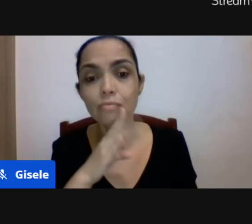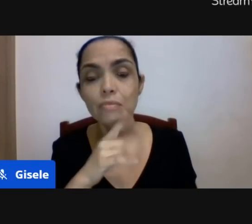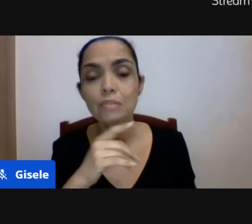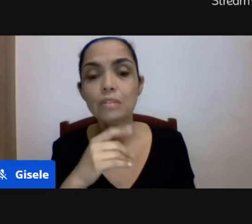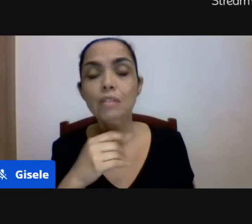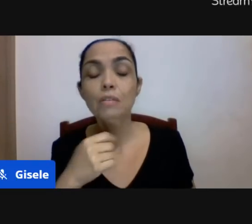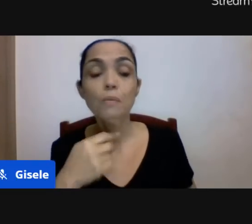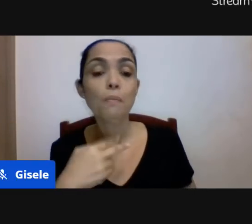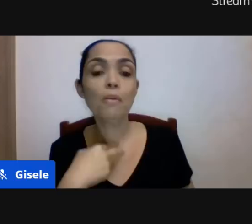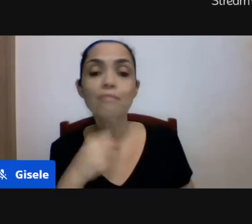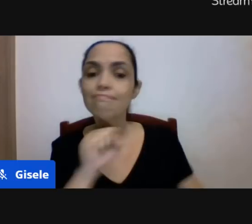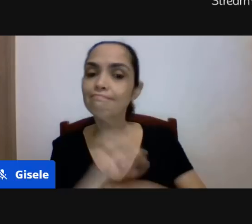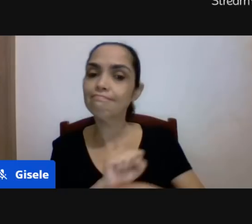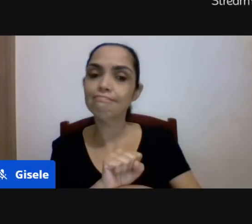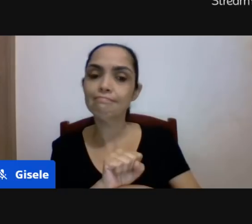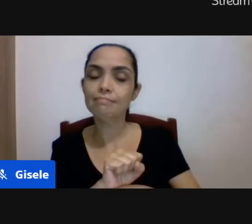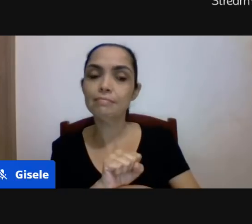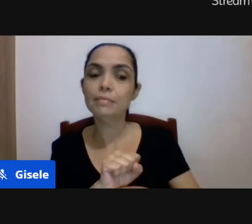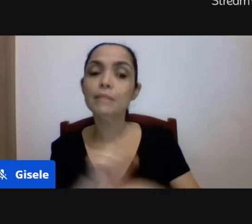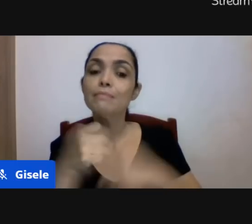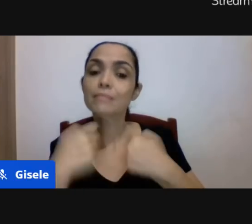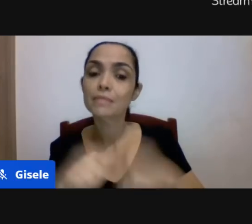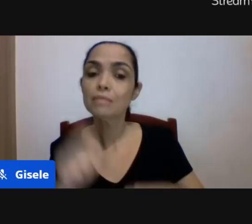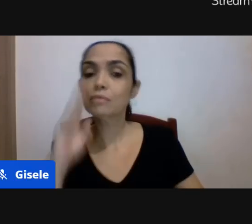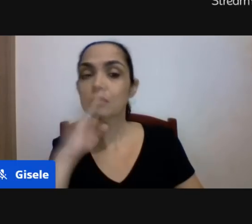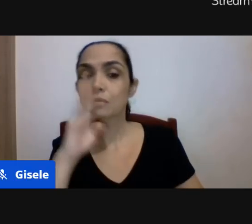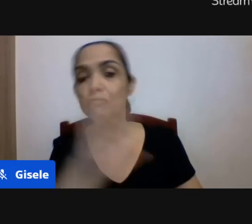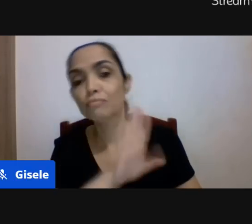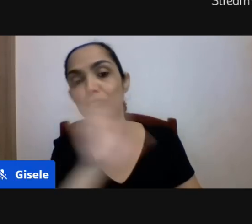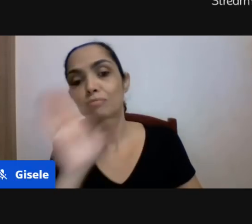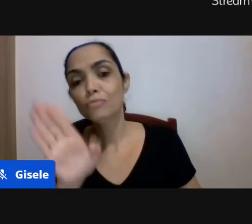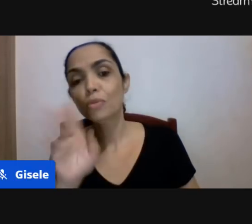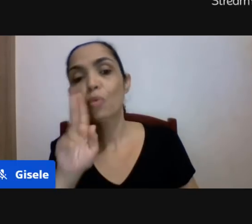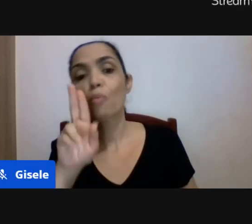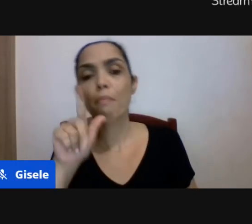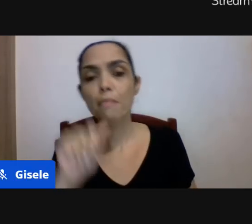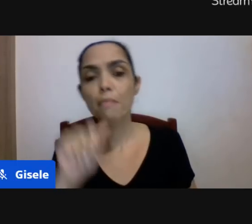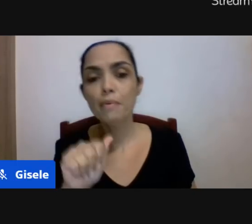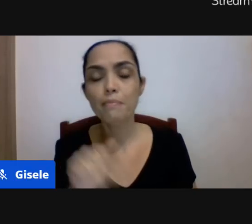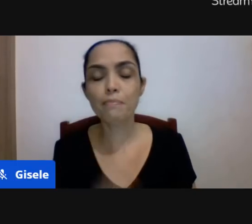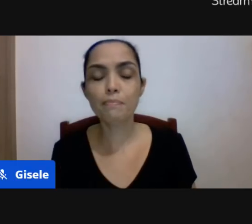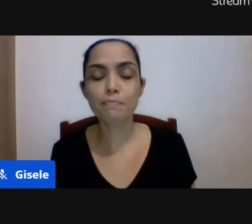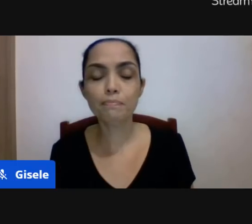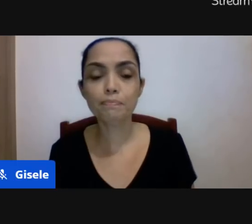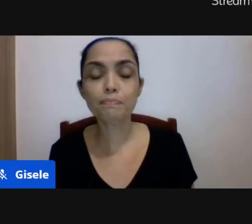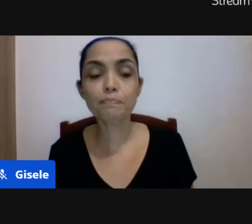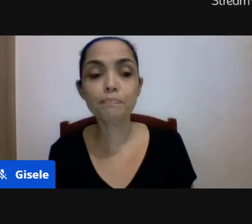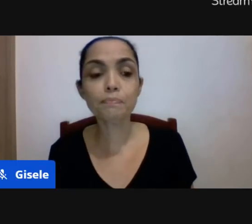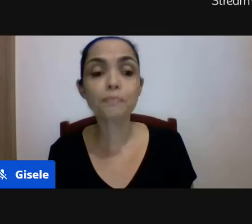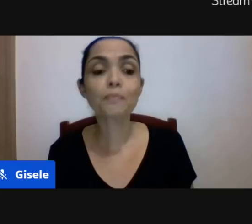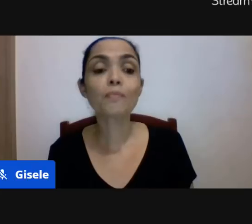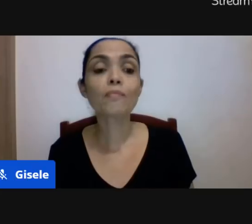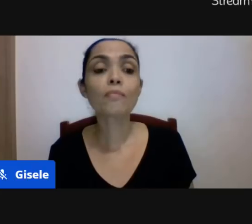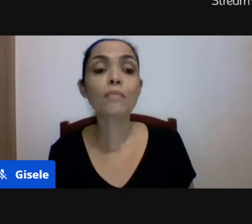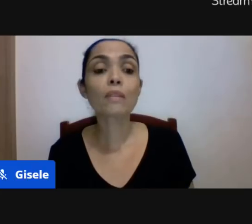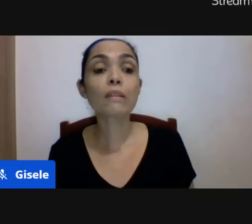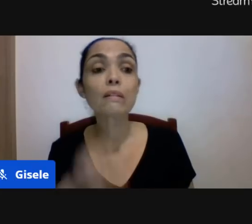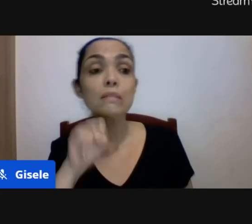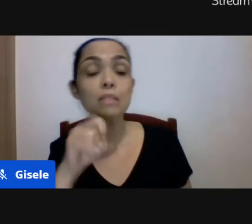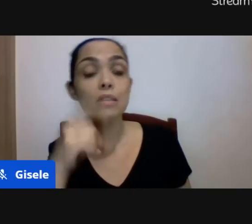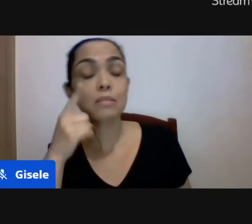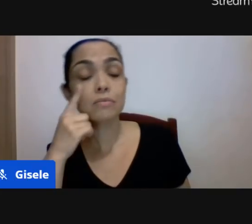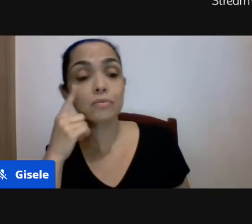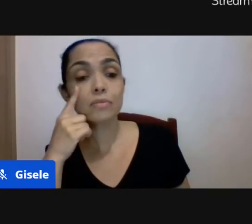de trabalho, essa pessoa tem que ser imediatamente encaminhada a um serviço de saúde. E o que a gente faz se tiver algum desses